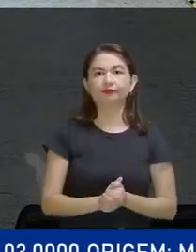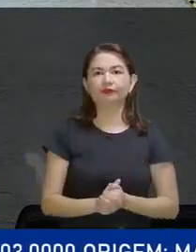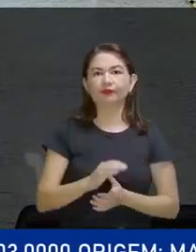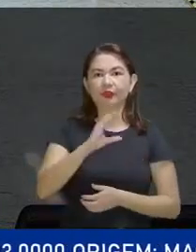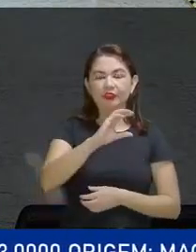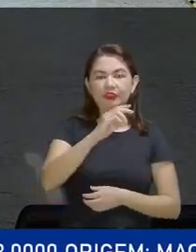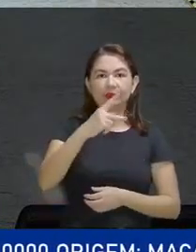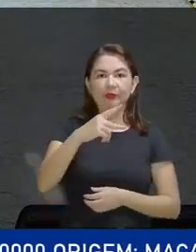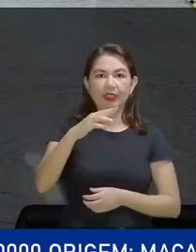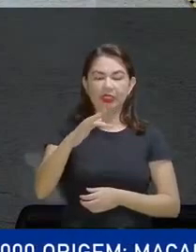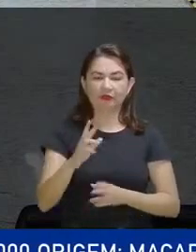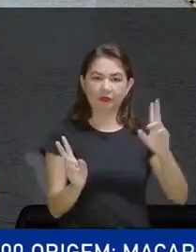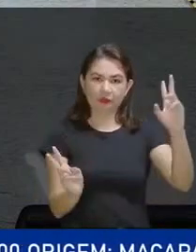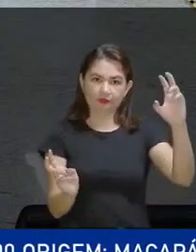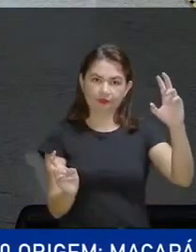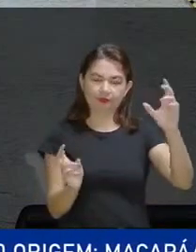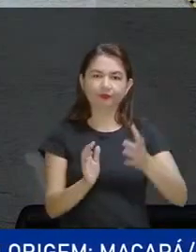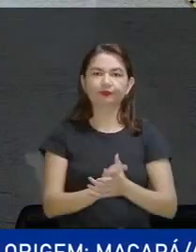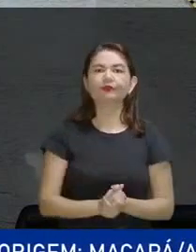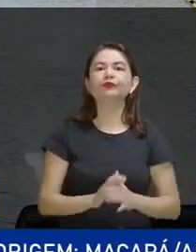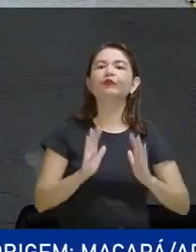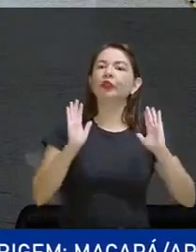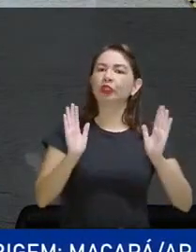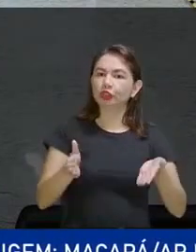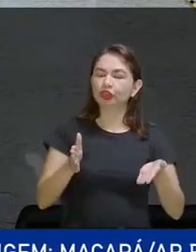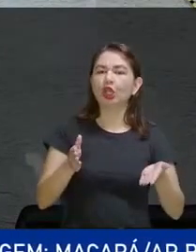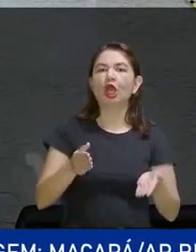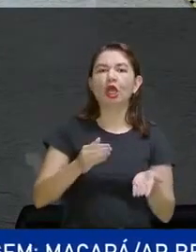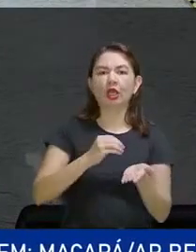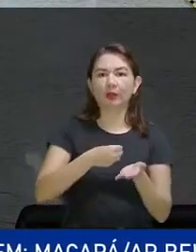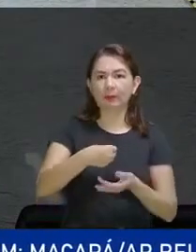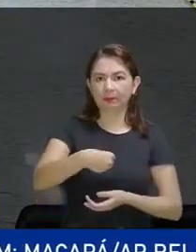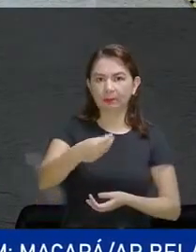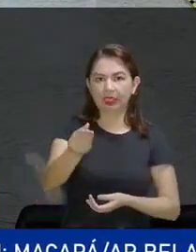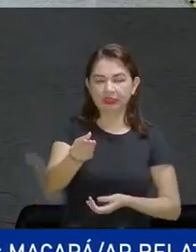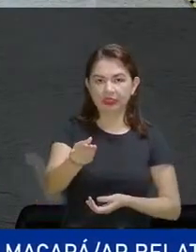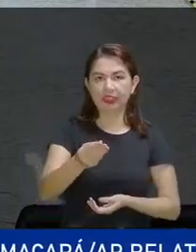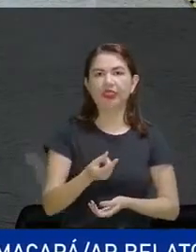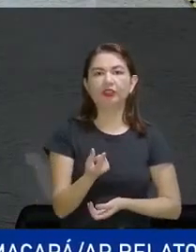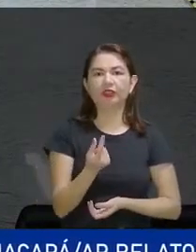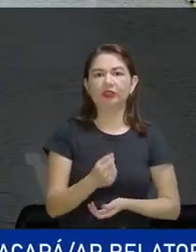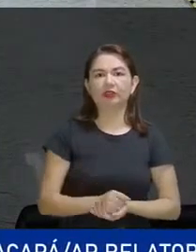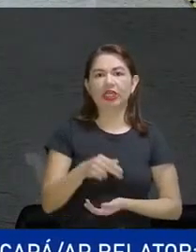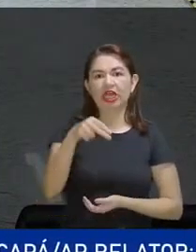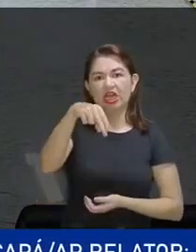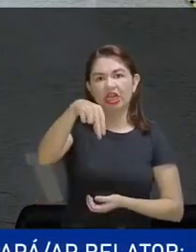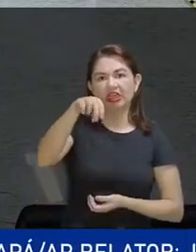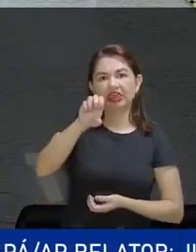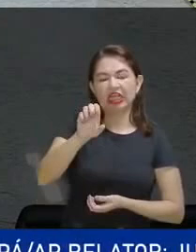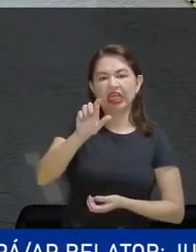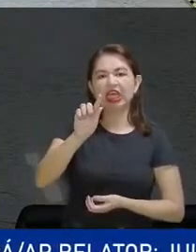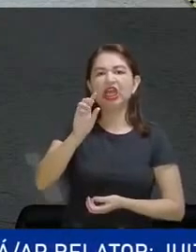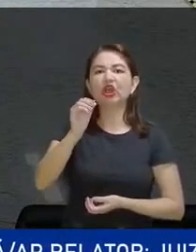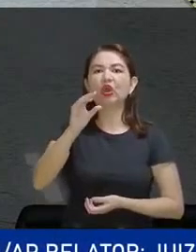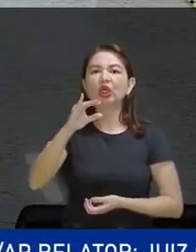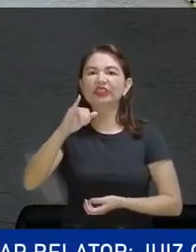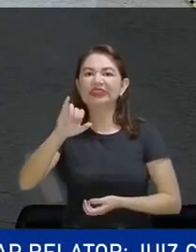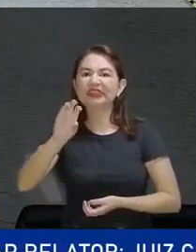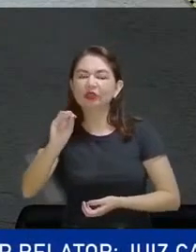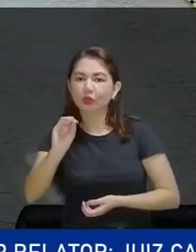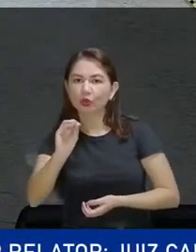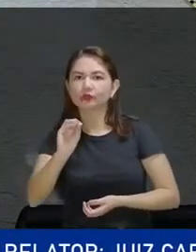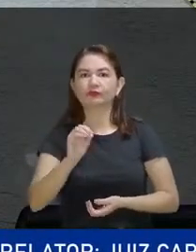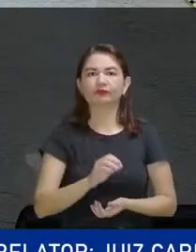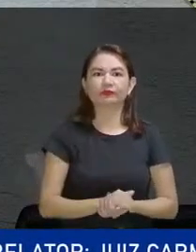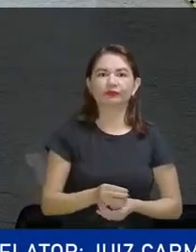CPF, e confirma, abro aspas, já mandei o negócio a Irlon. A participação da secretária do